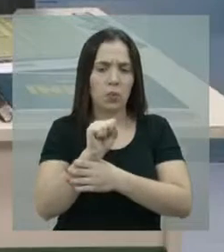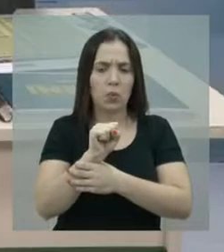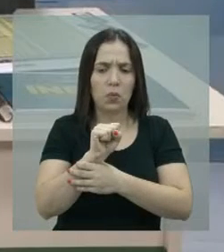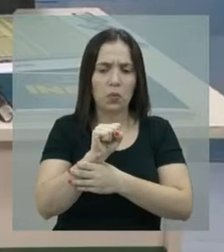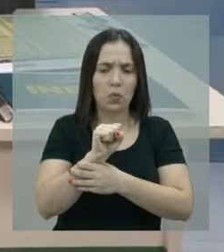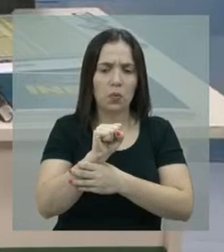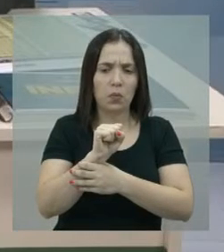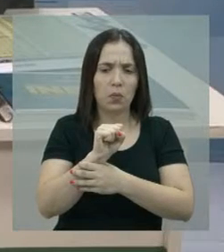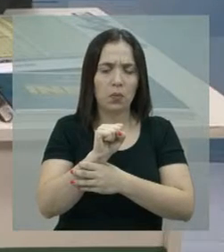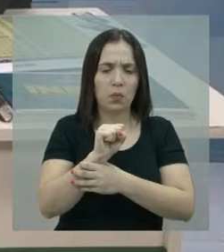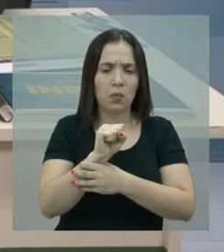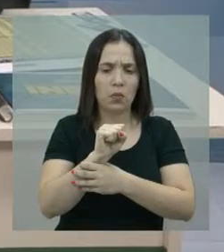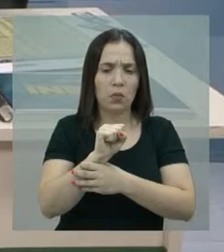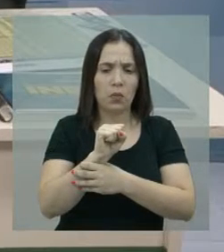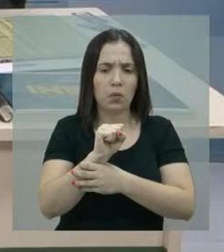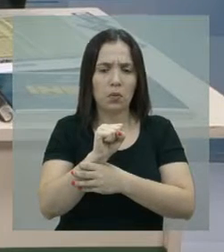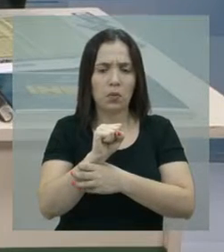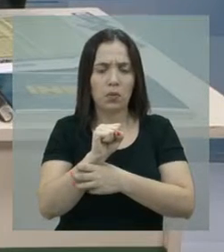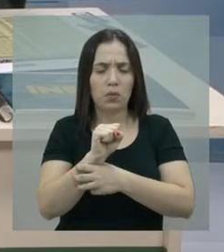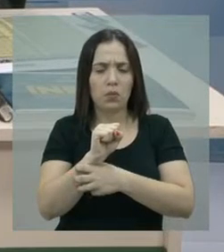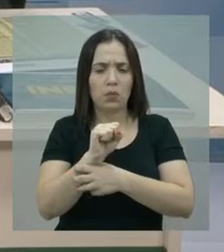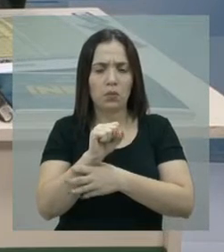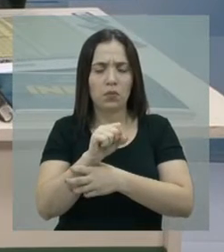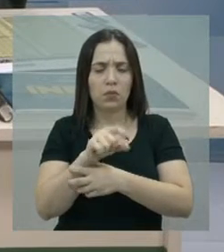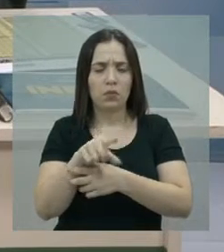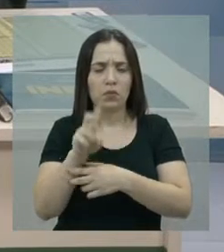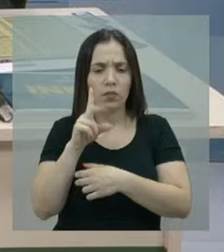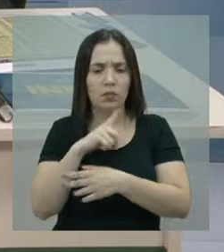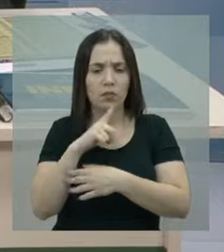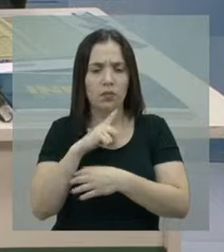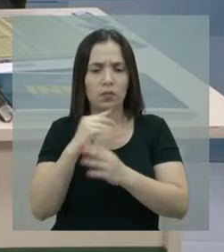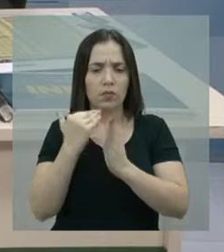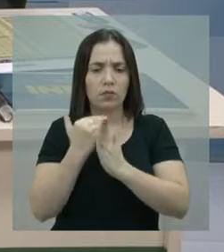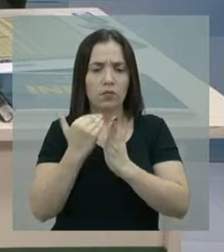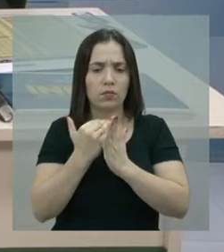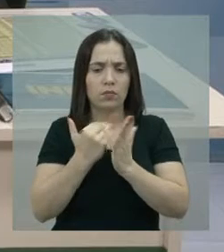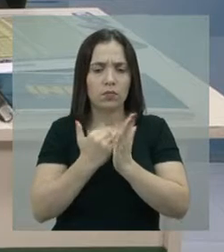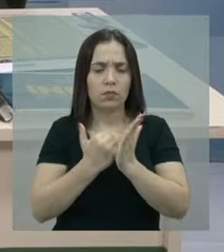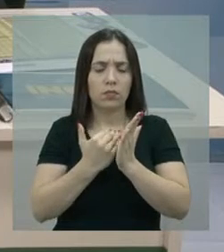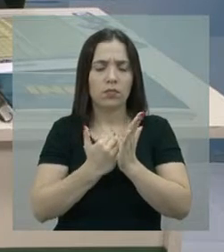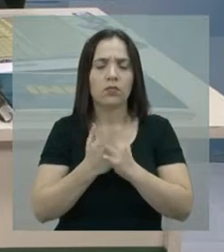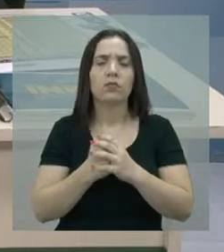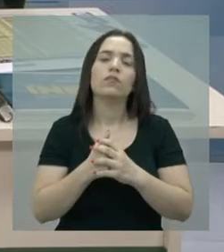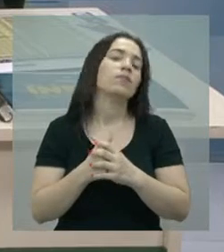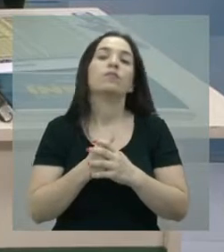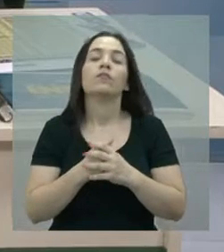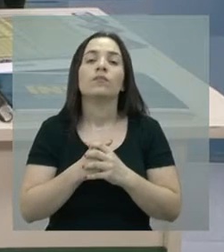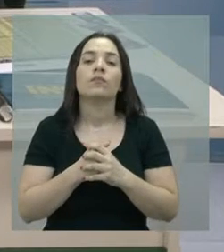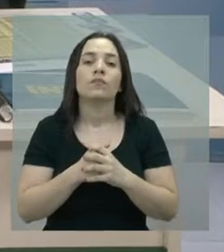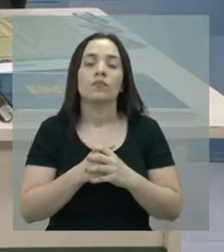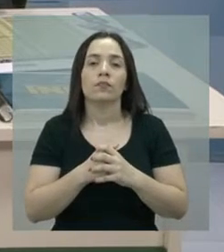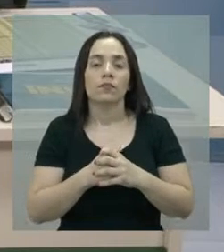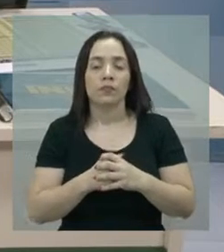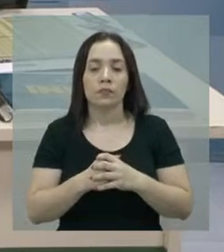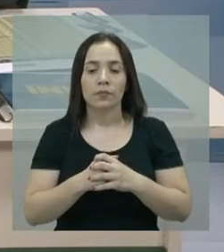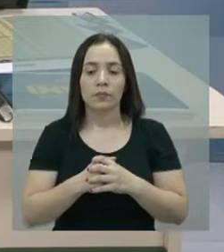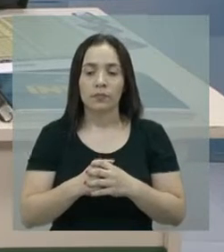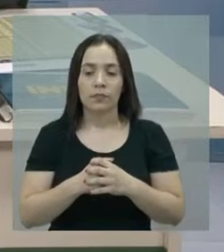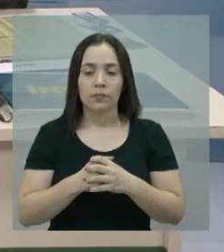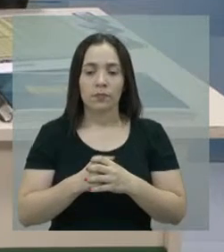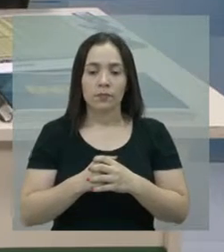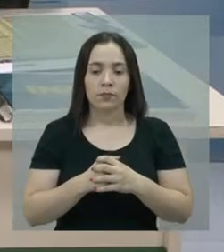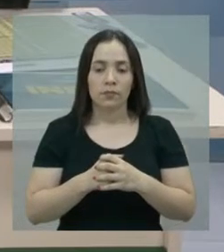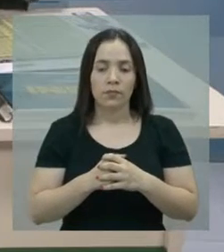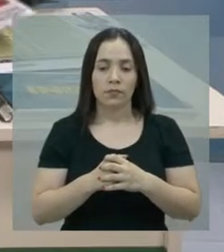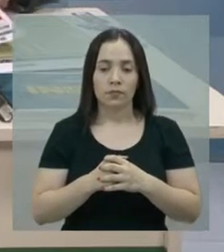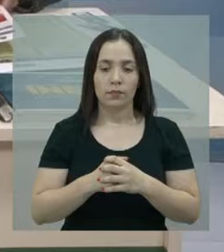80º, até menos. Eu não sei se você tem esse dado aí mais claro. É esse aqui, não? Não, é